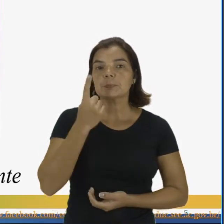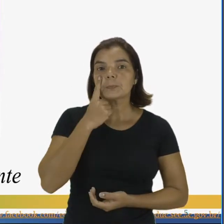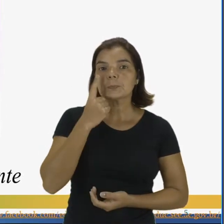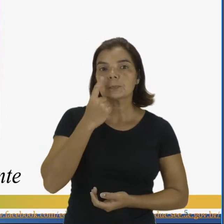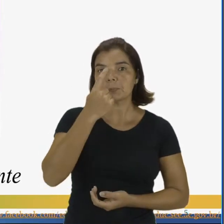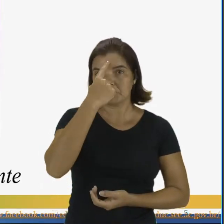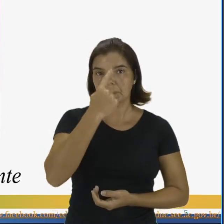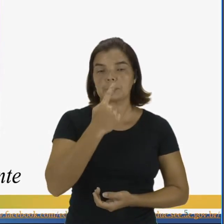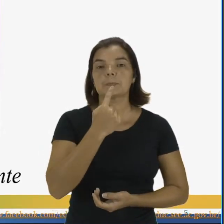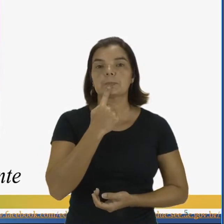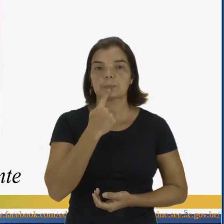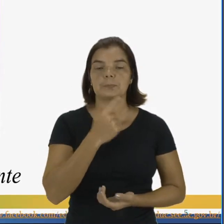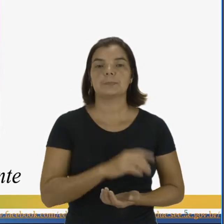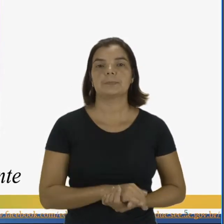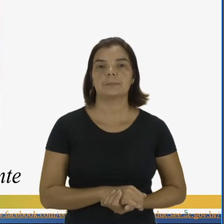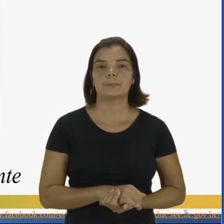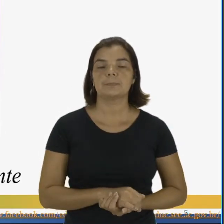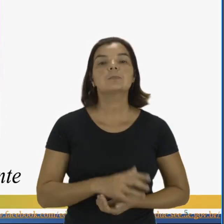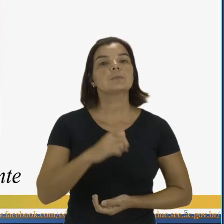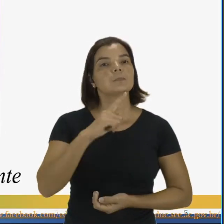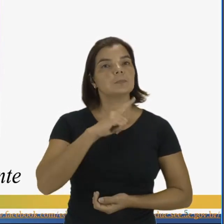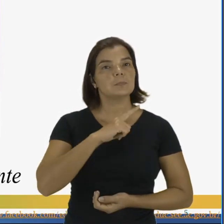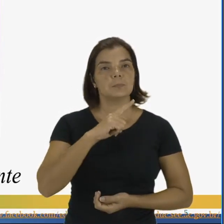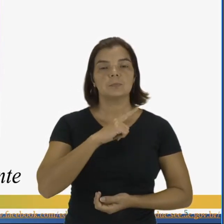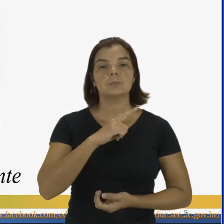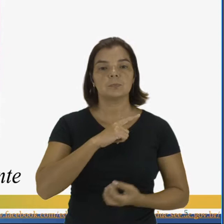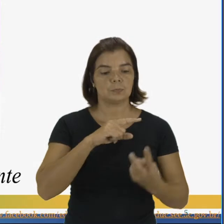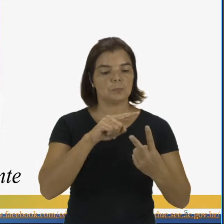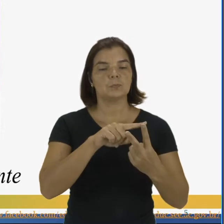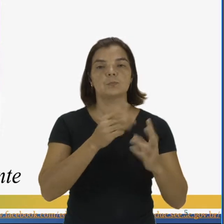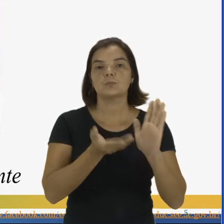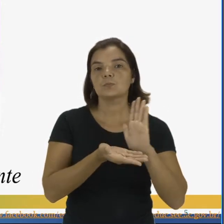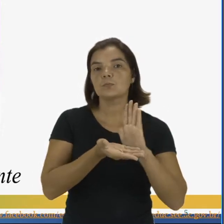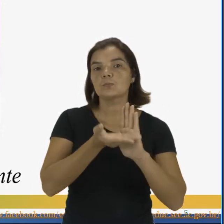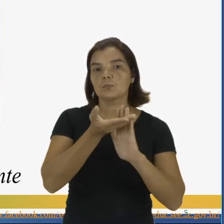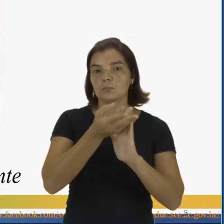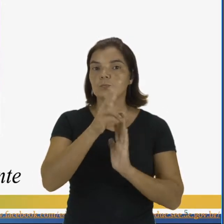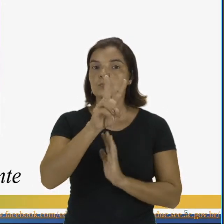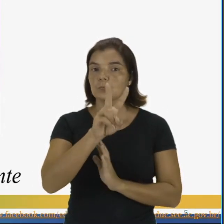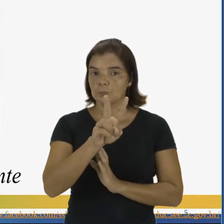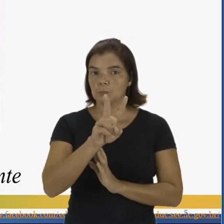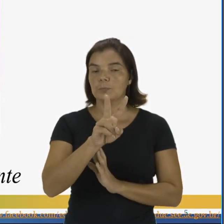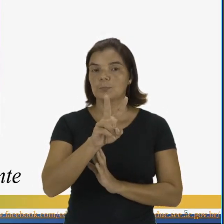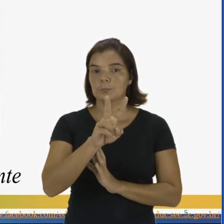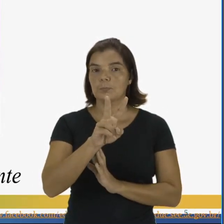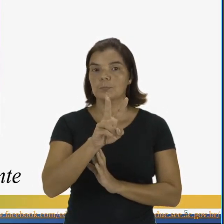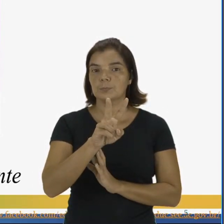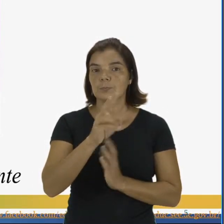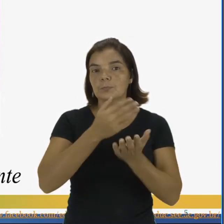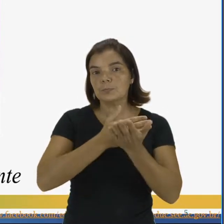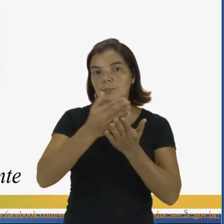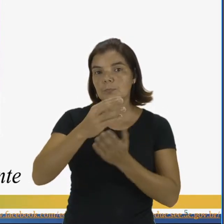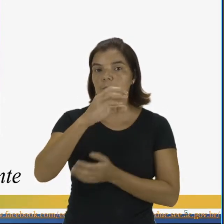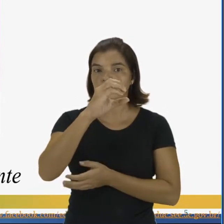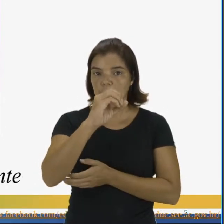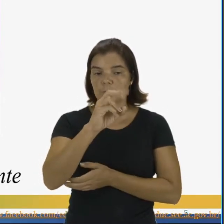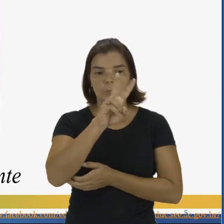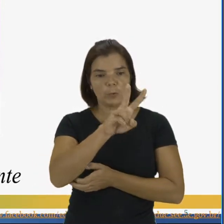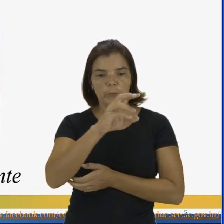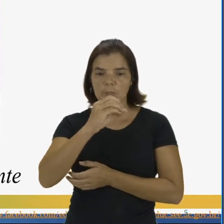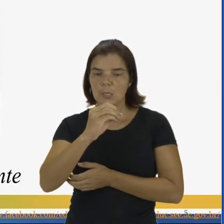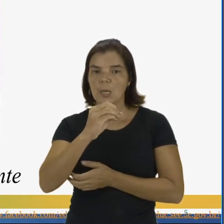Observe então essa situação. Nós temos ali um volume inicial, né, representado pelo V e um zero ao